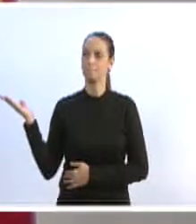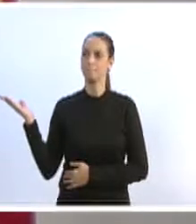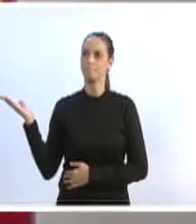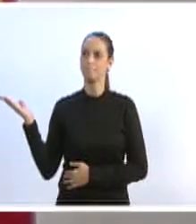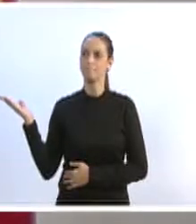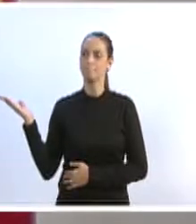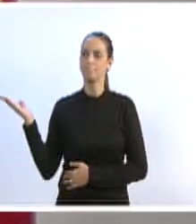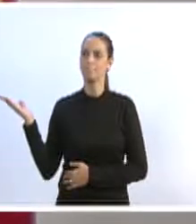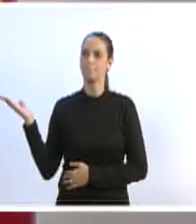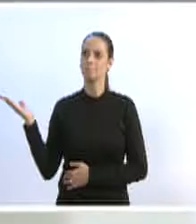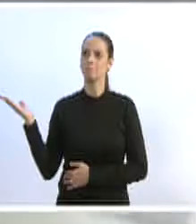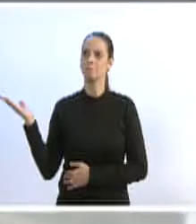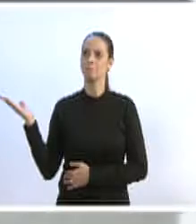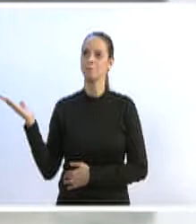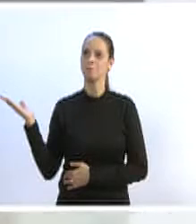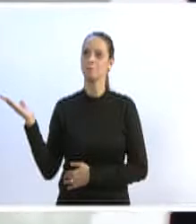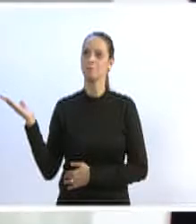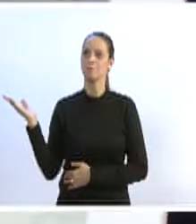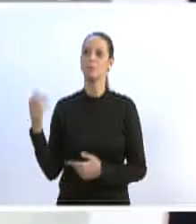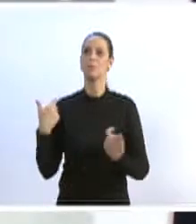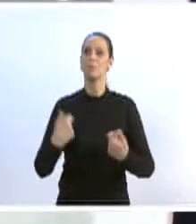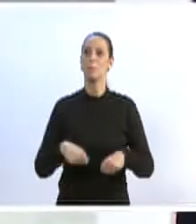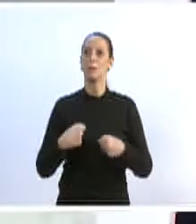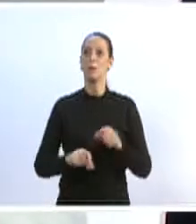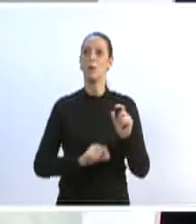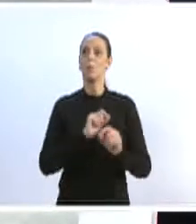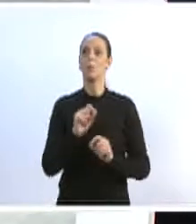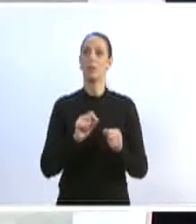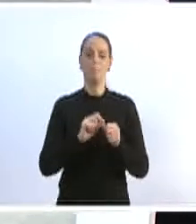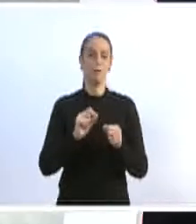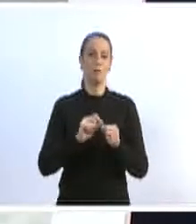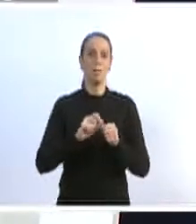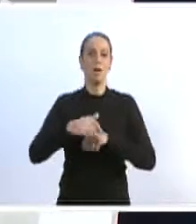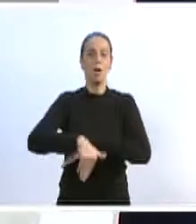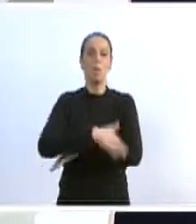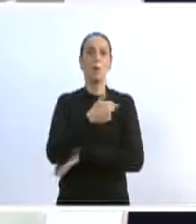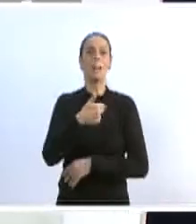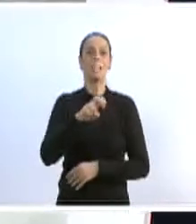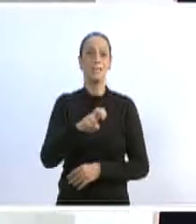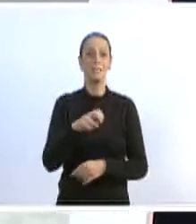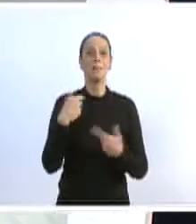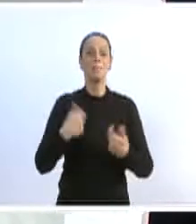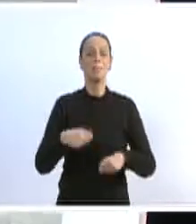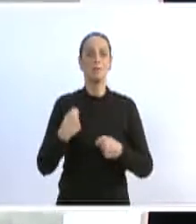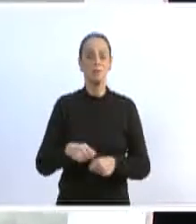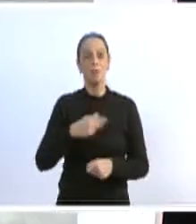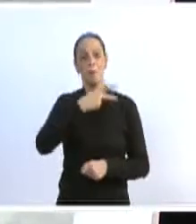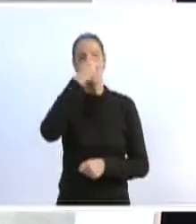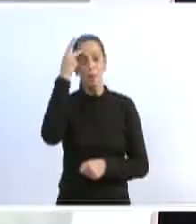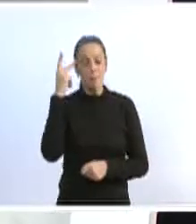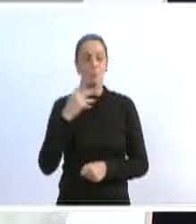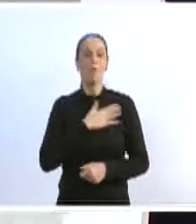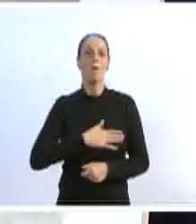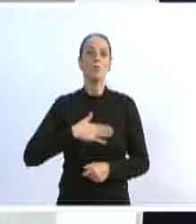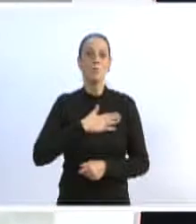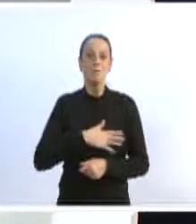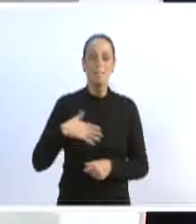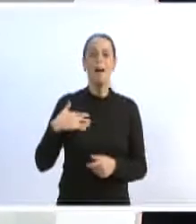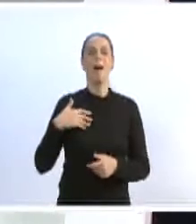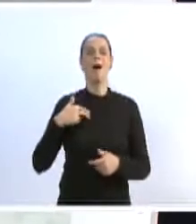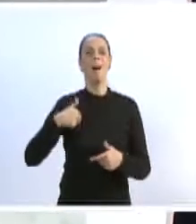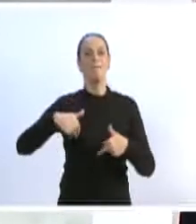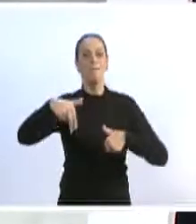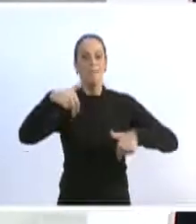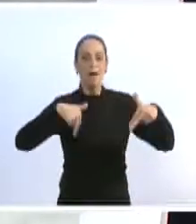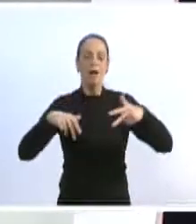nós temos que liberar a rua 15 a 15 tem que ser do povo a comerciante